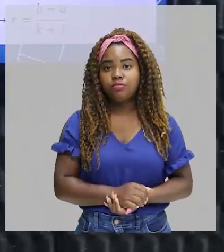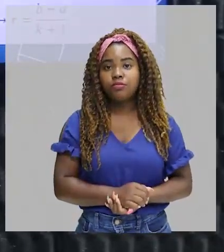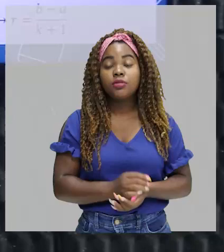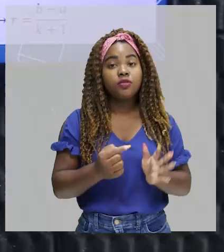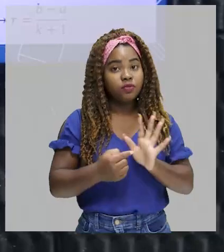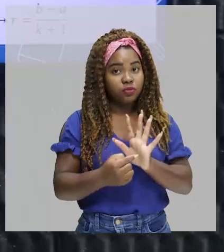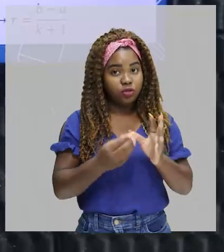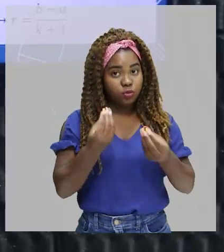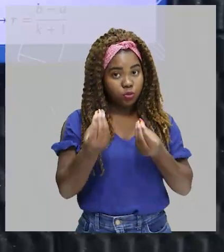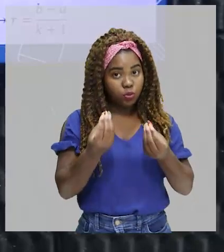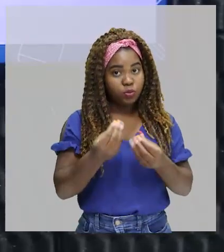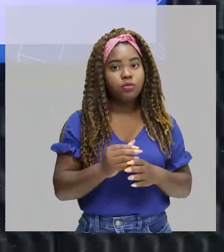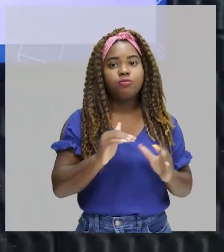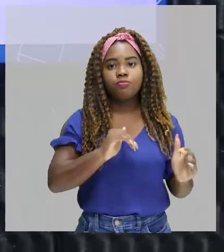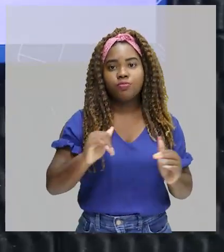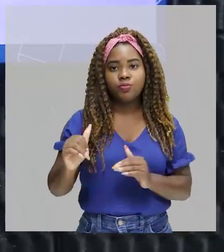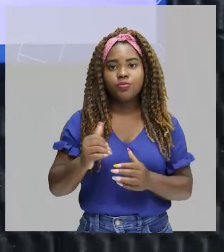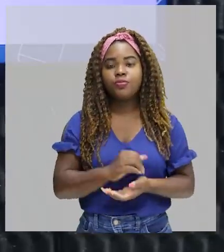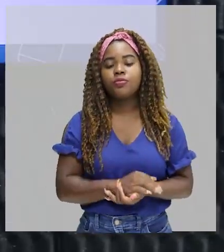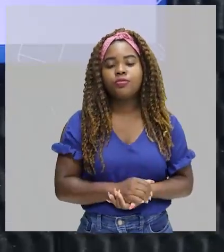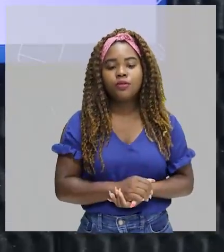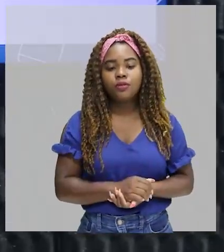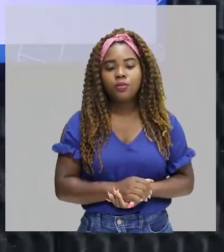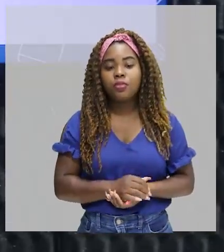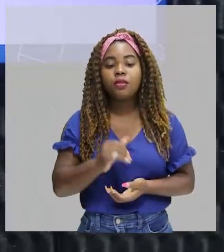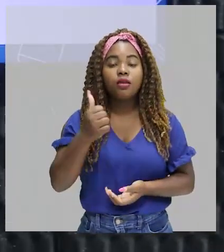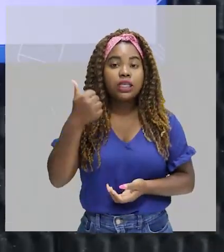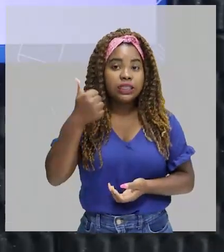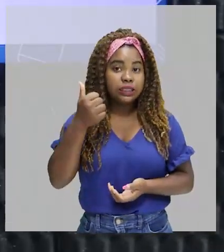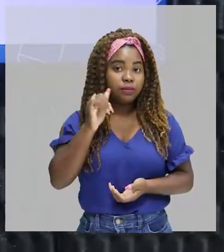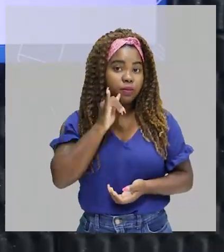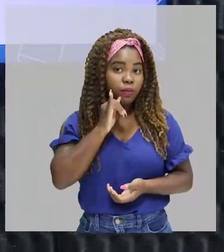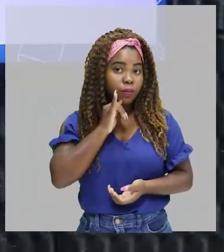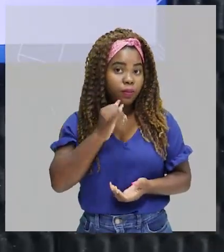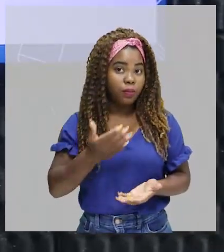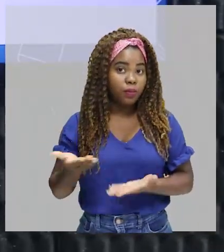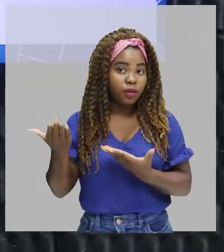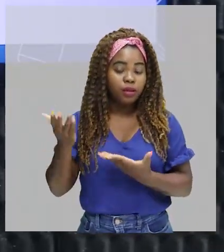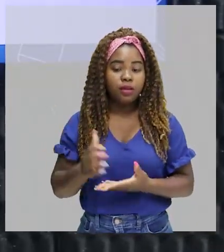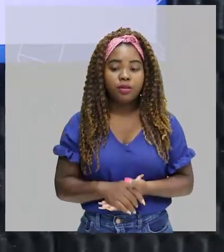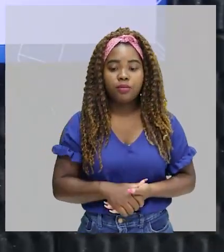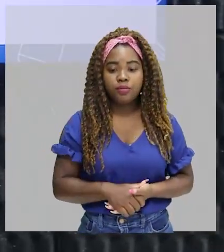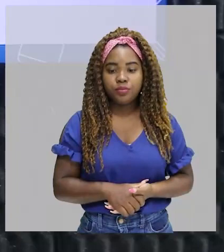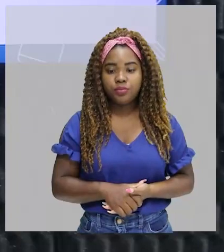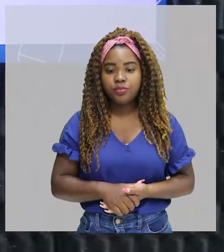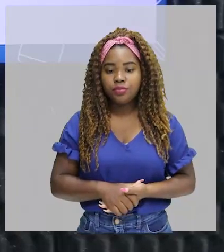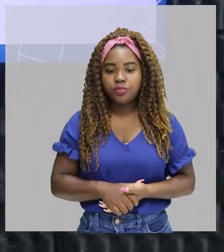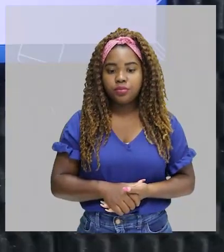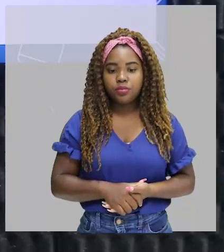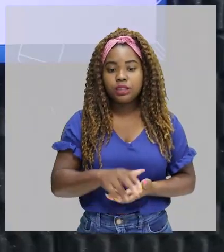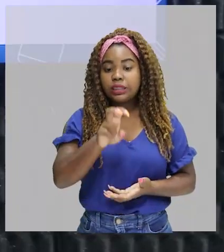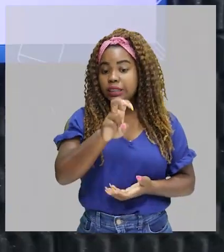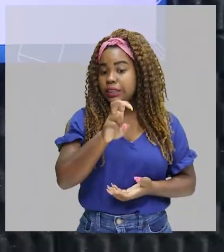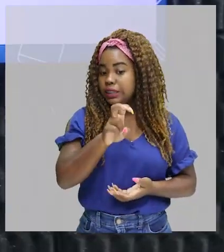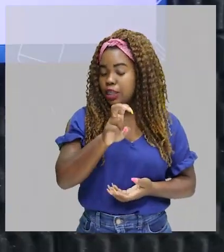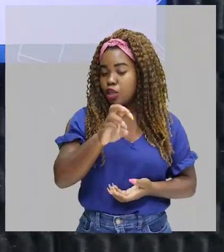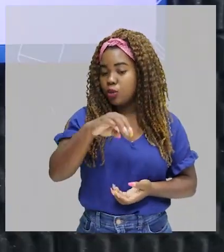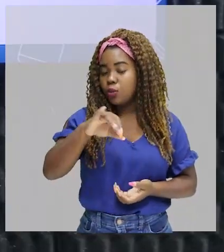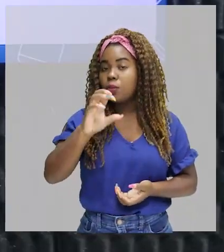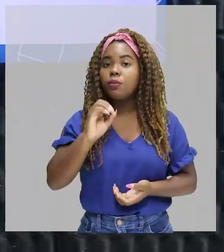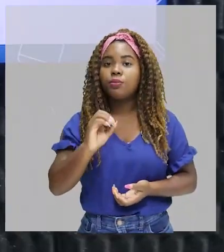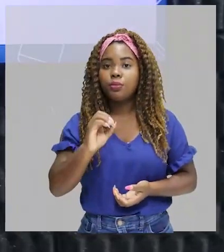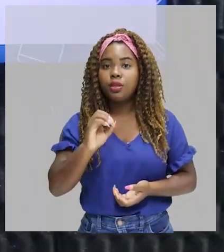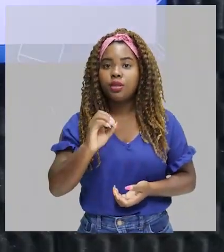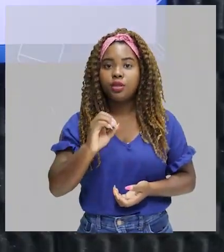Vou te mostrar. Acompanha comigo aqui esse primeiro exemplo. Ele pede para que sejam interpolados 5